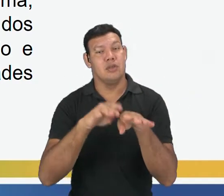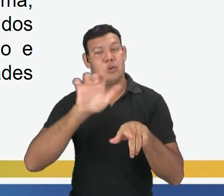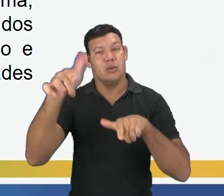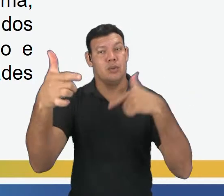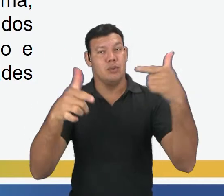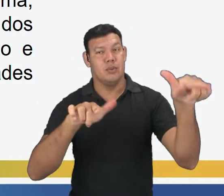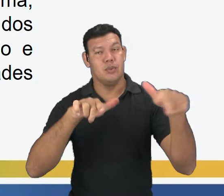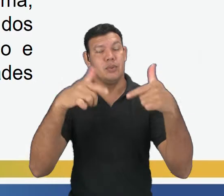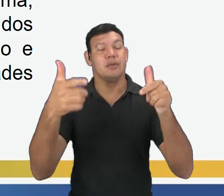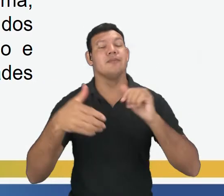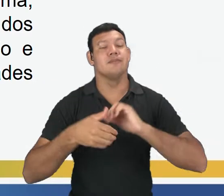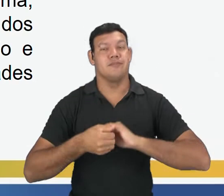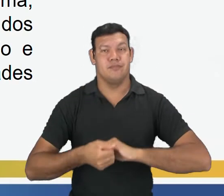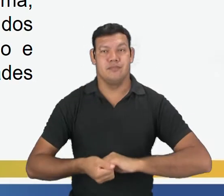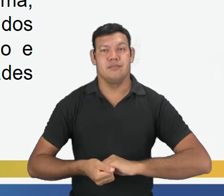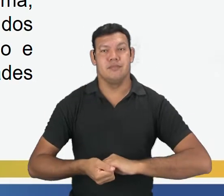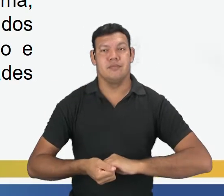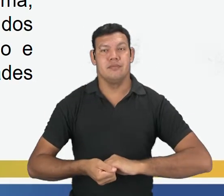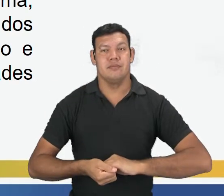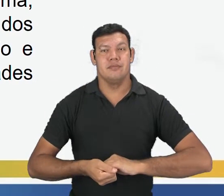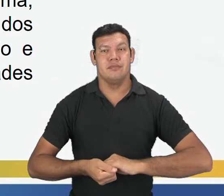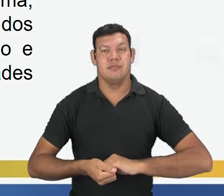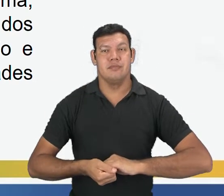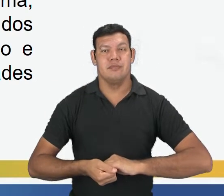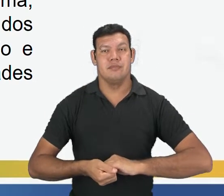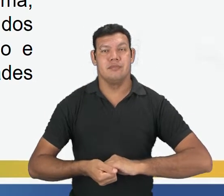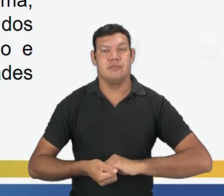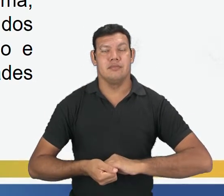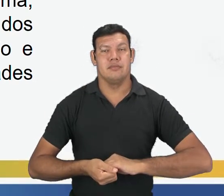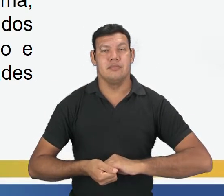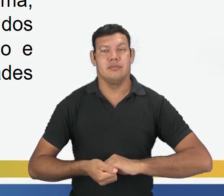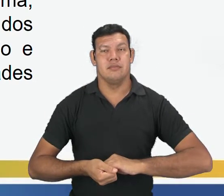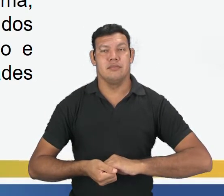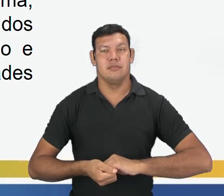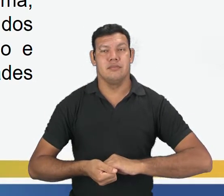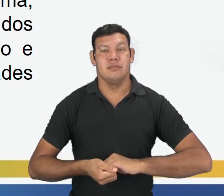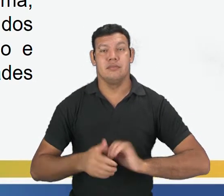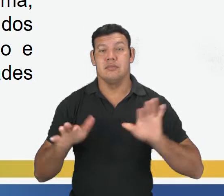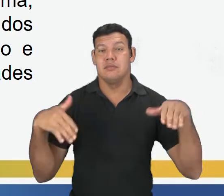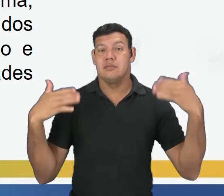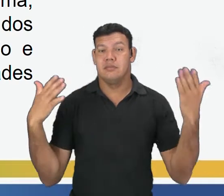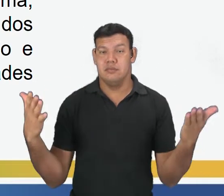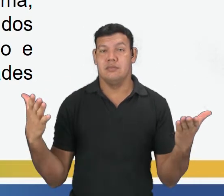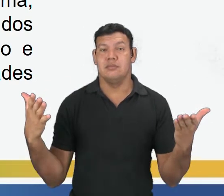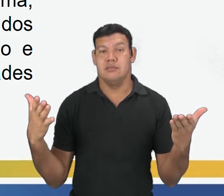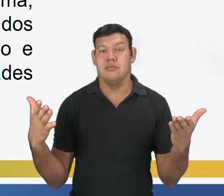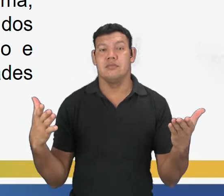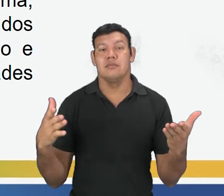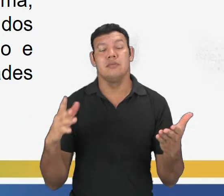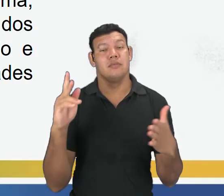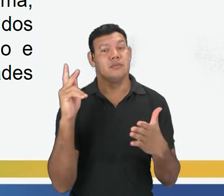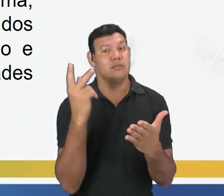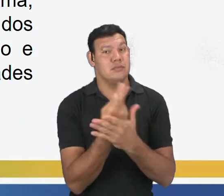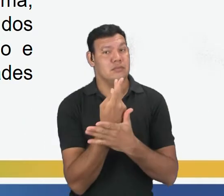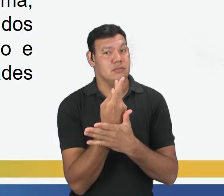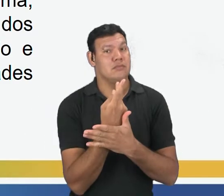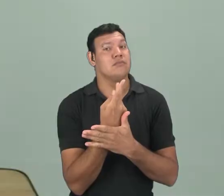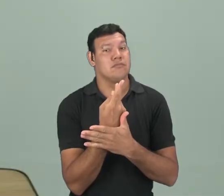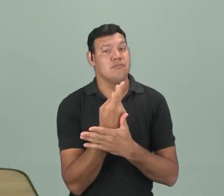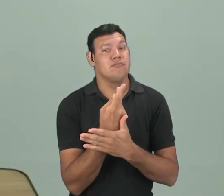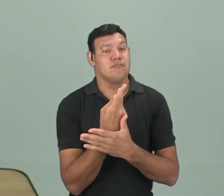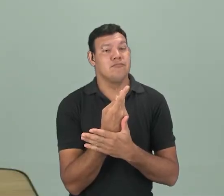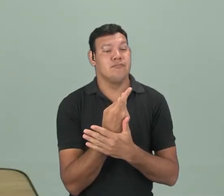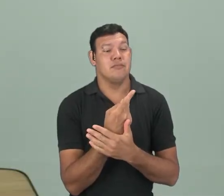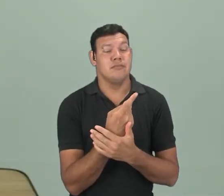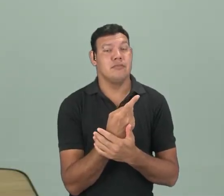são atividades eminentemente urbanas. Então, olha só, quando acontece todo esse crescimento, as pessoas